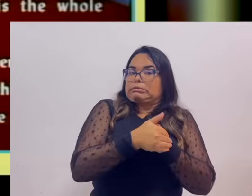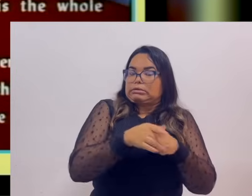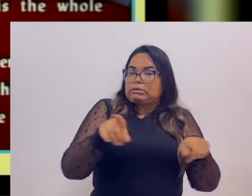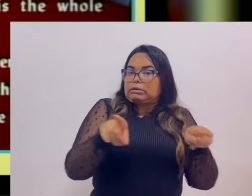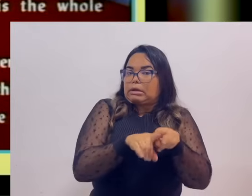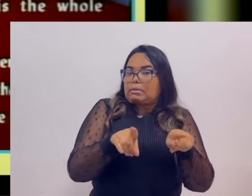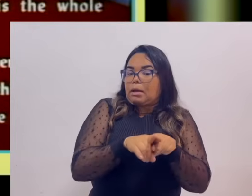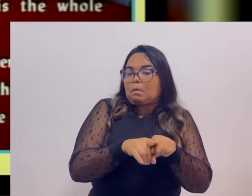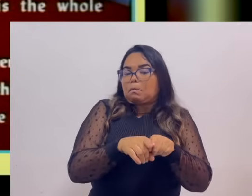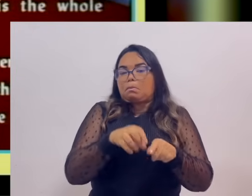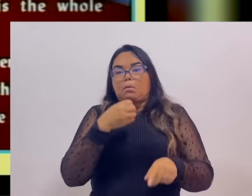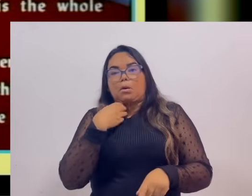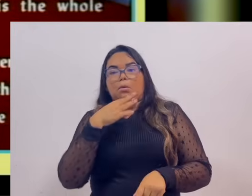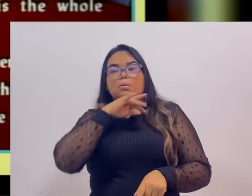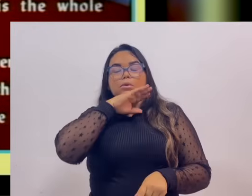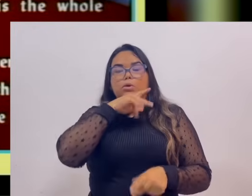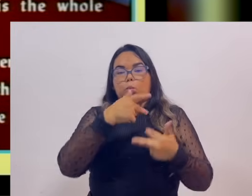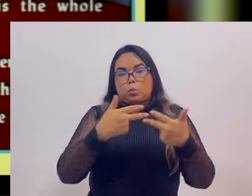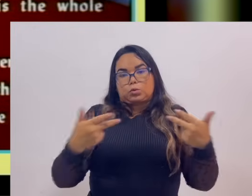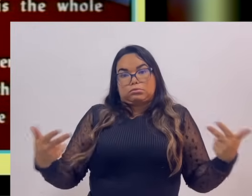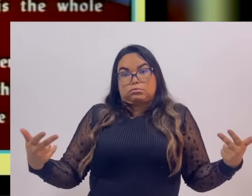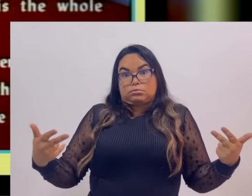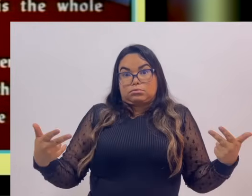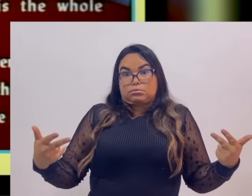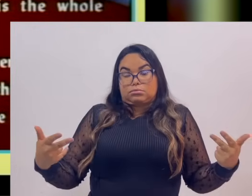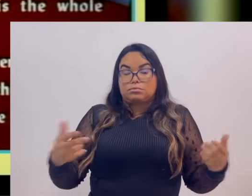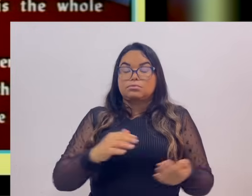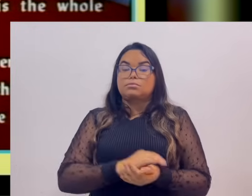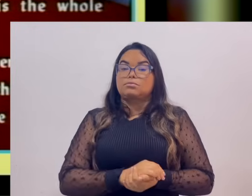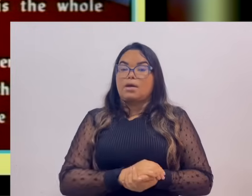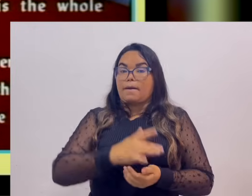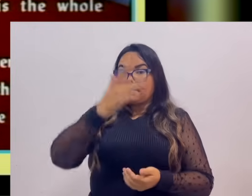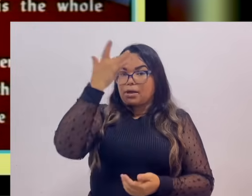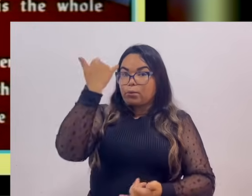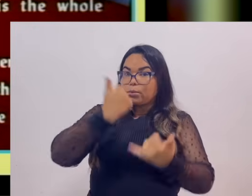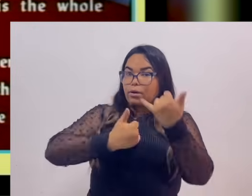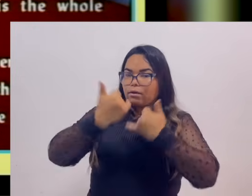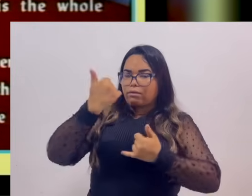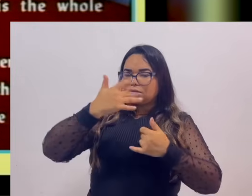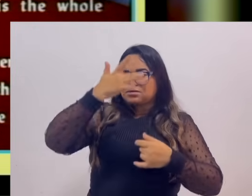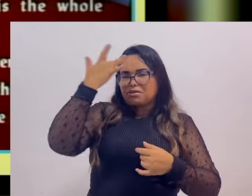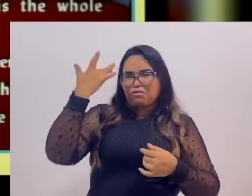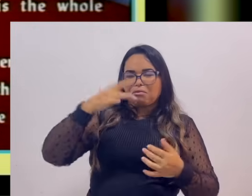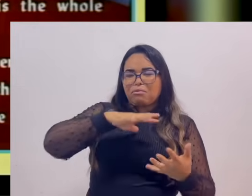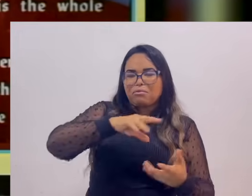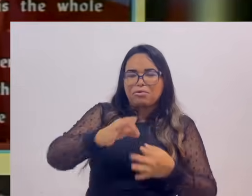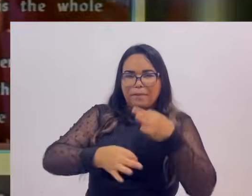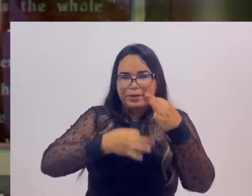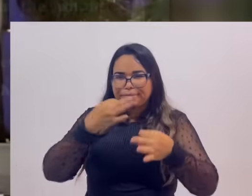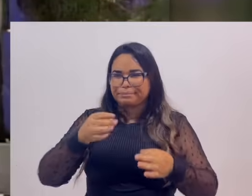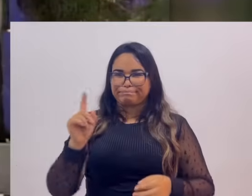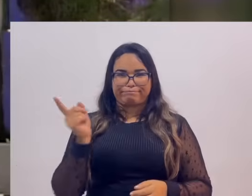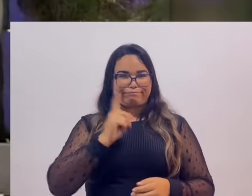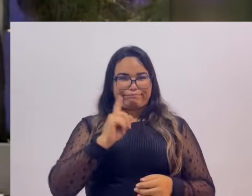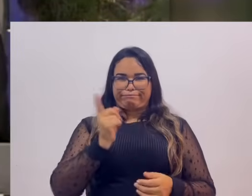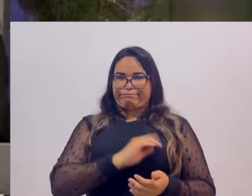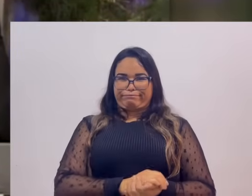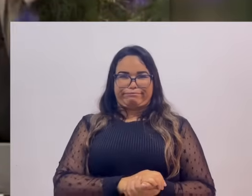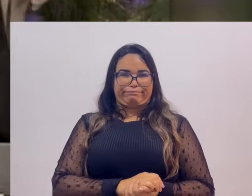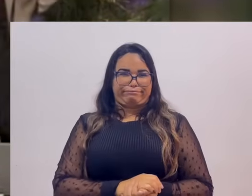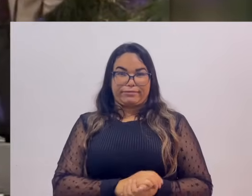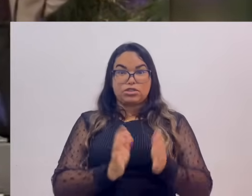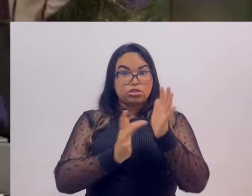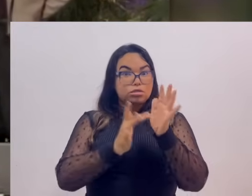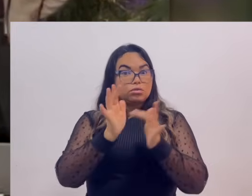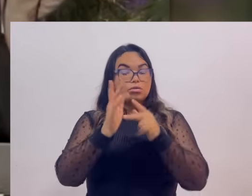trazer a juízo toda a obra e até tudo que está encoberto quer que seja bom quer que seja mal será que ouvimos muito falar sobre